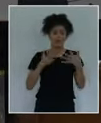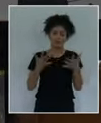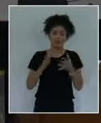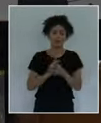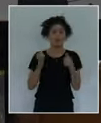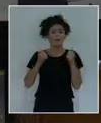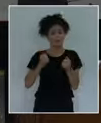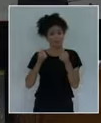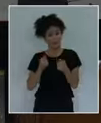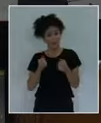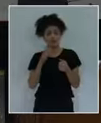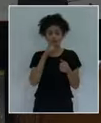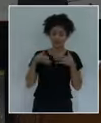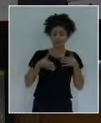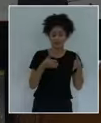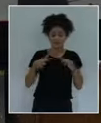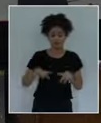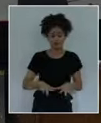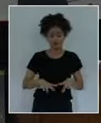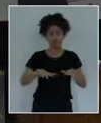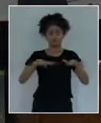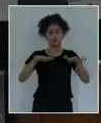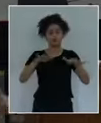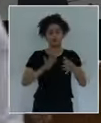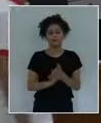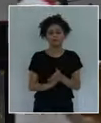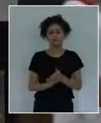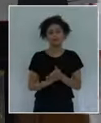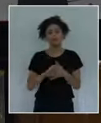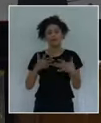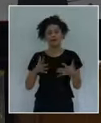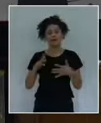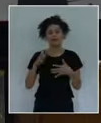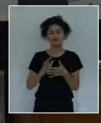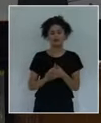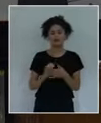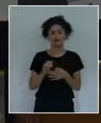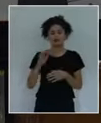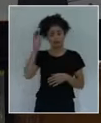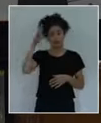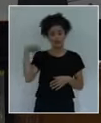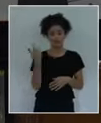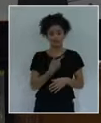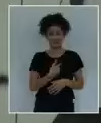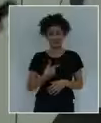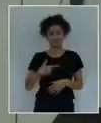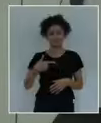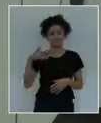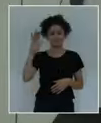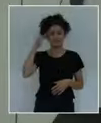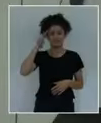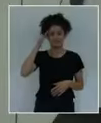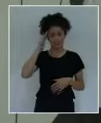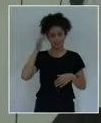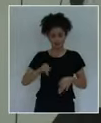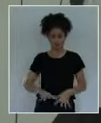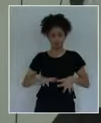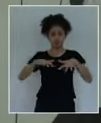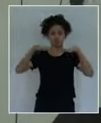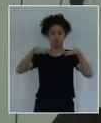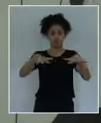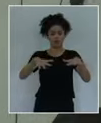sair, essas coisas assim. E o alarme é quando a gente já tem certeza que a água vai sair. E como que a gente faz esses alertas? Né? Tá ali, ó, os alertas e alarmes